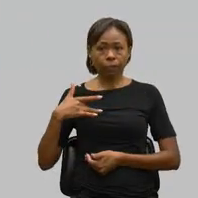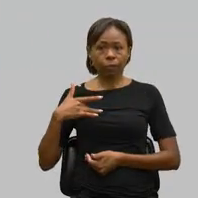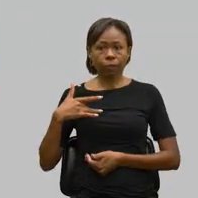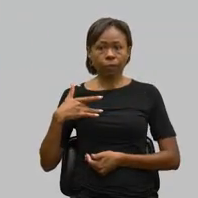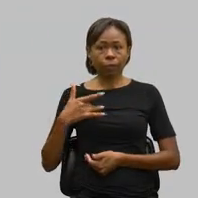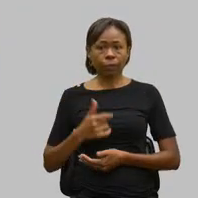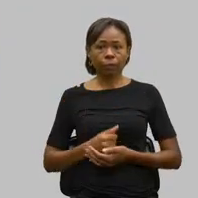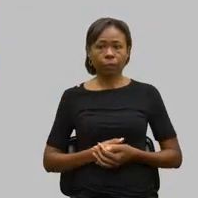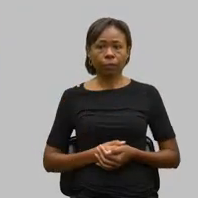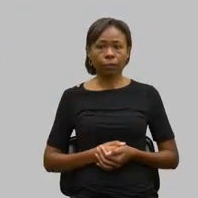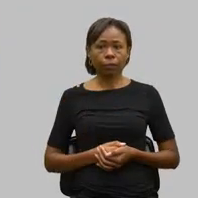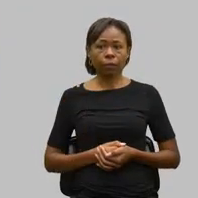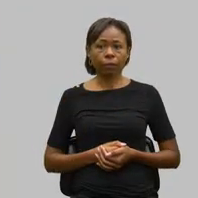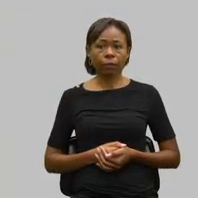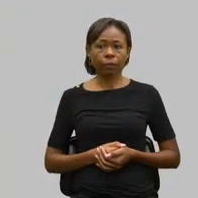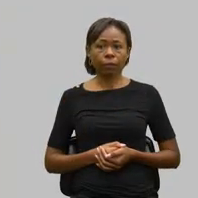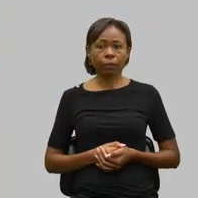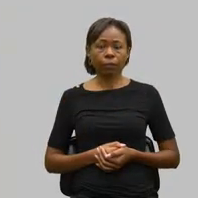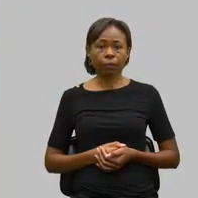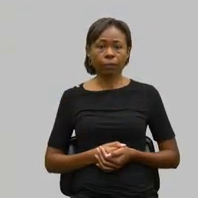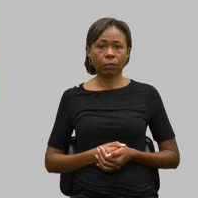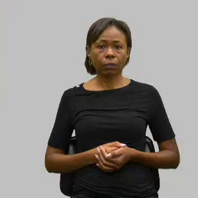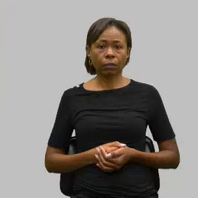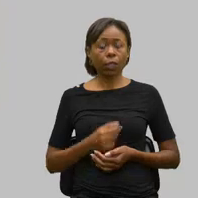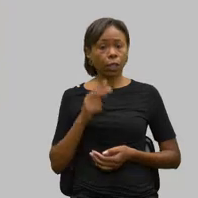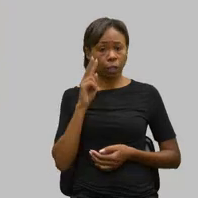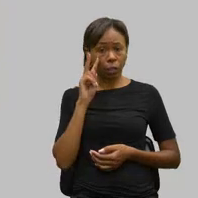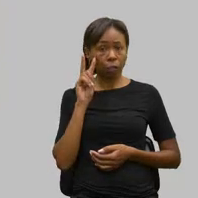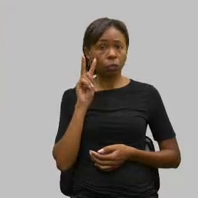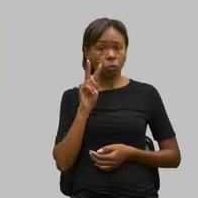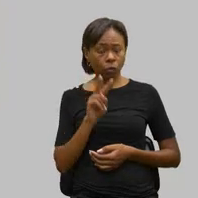que a gente viu aí